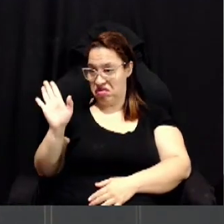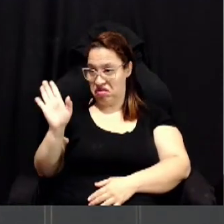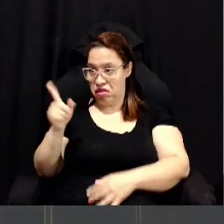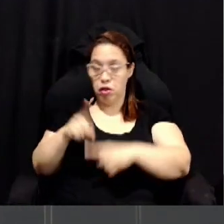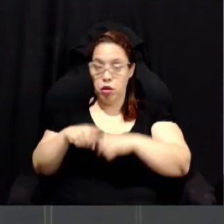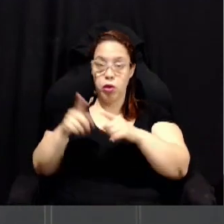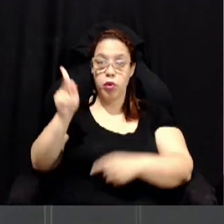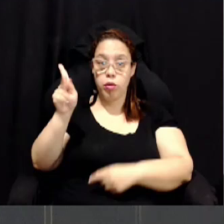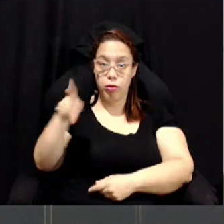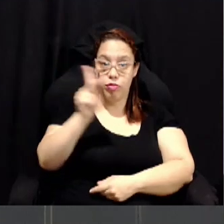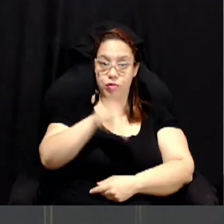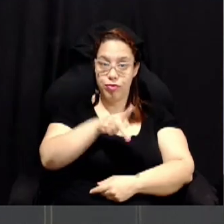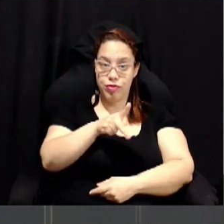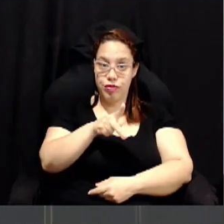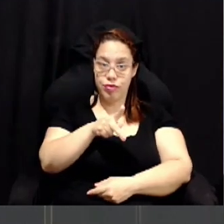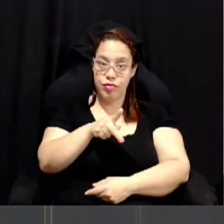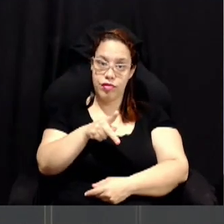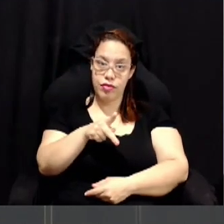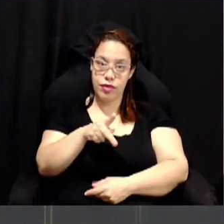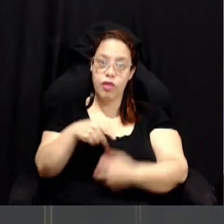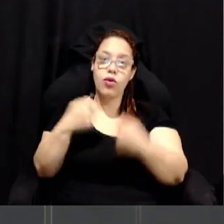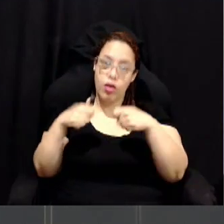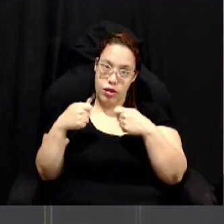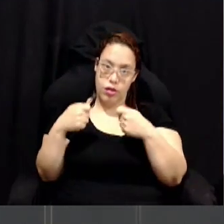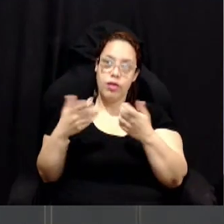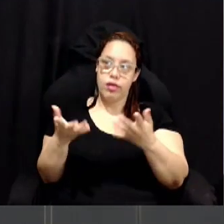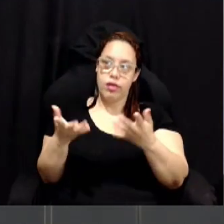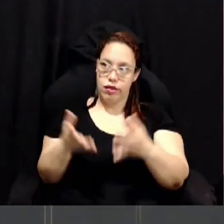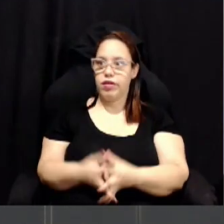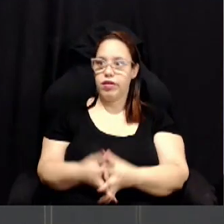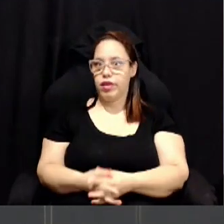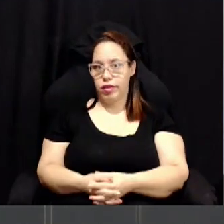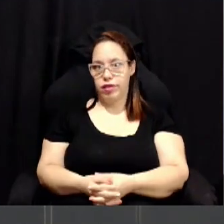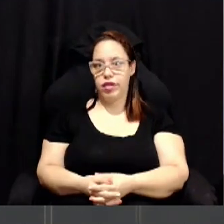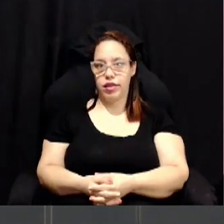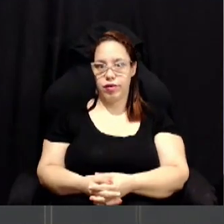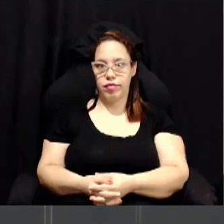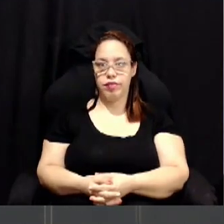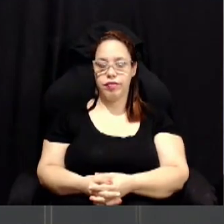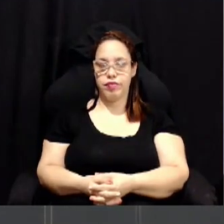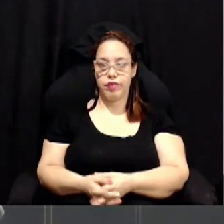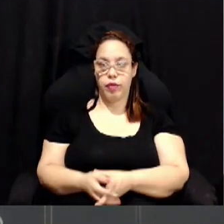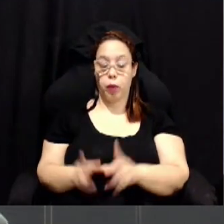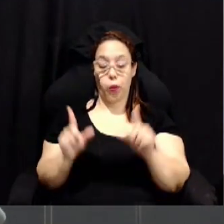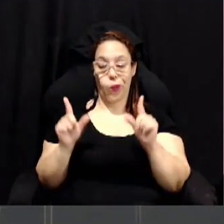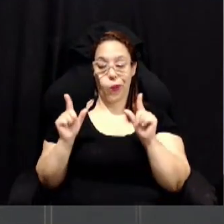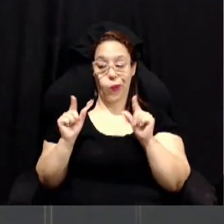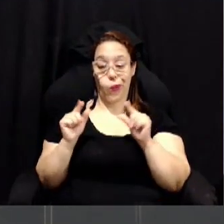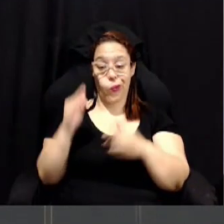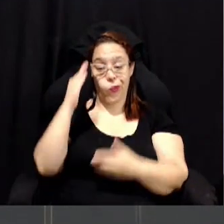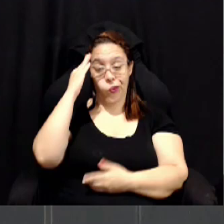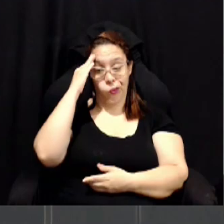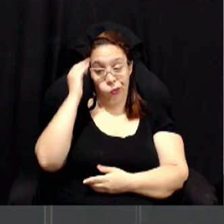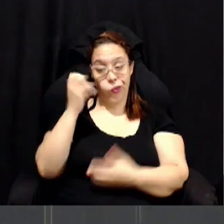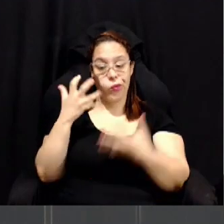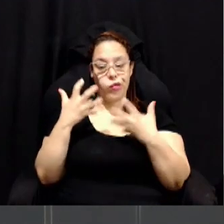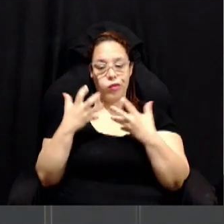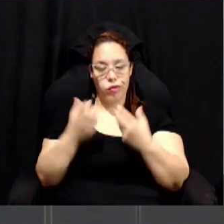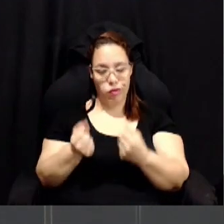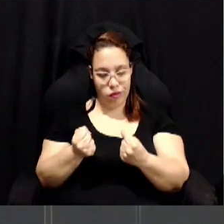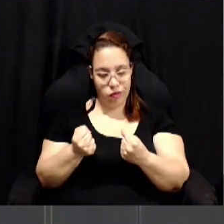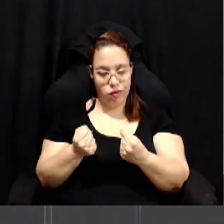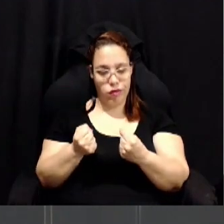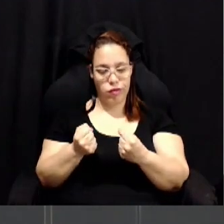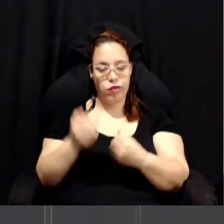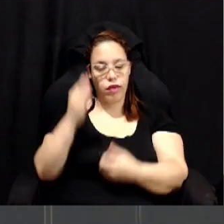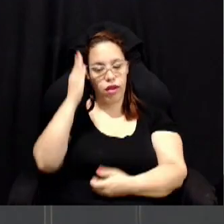ali, num caso, você precisa minimamente saber acolher, lidar e